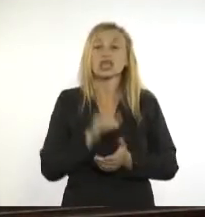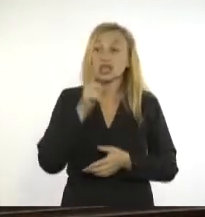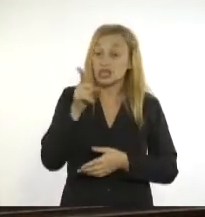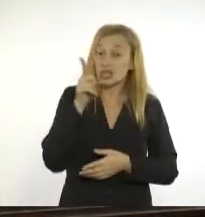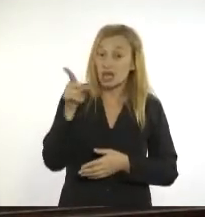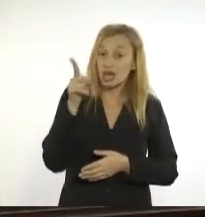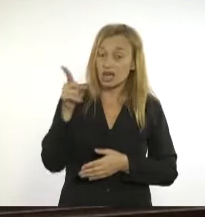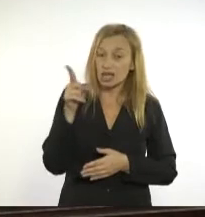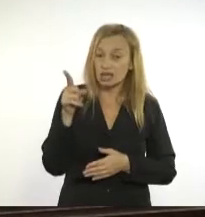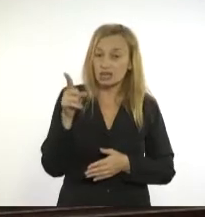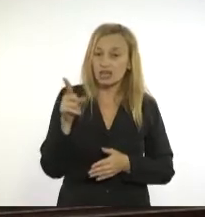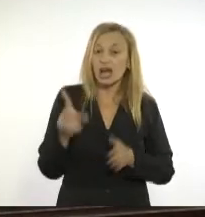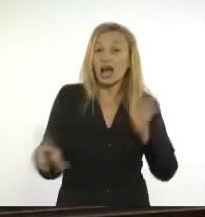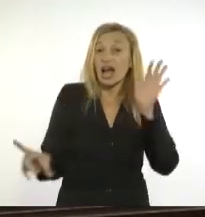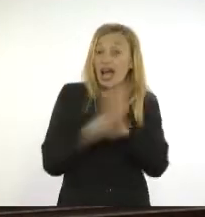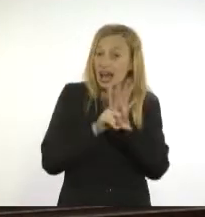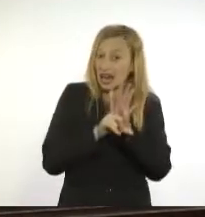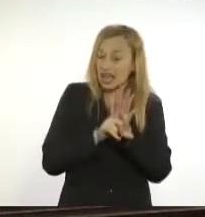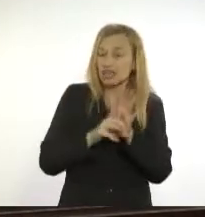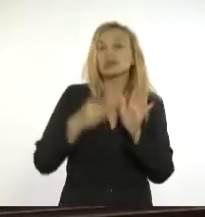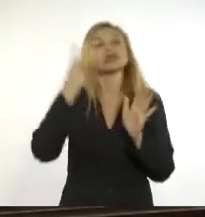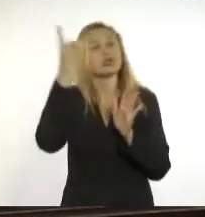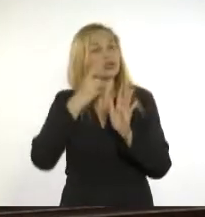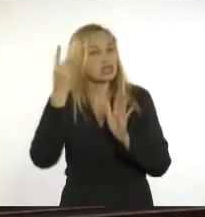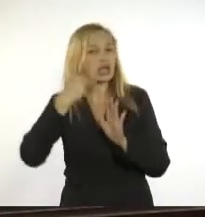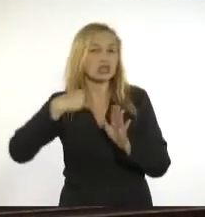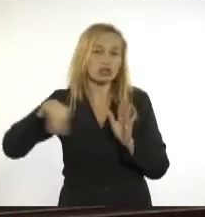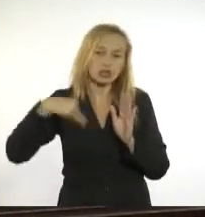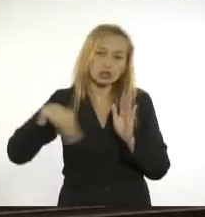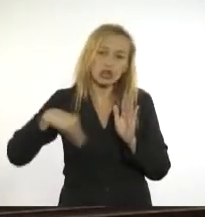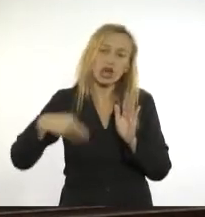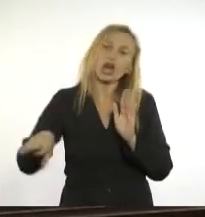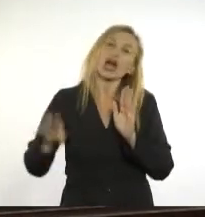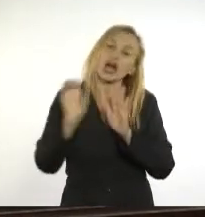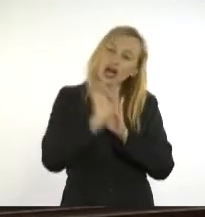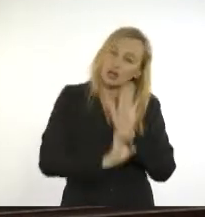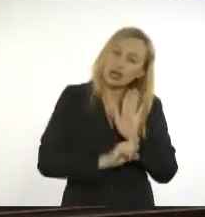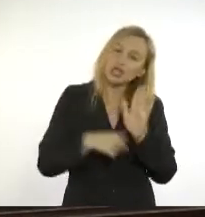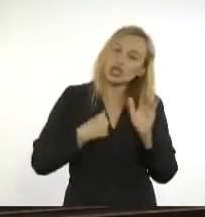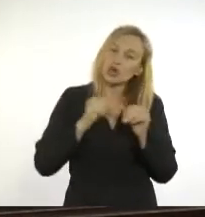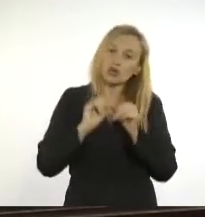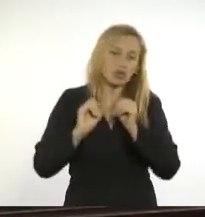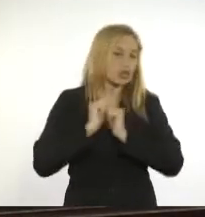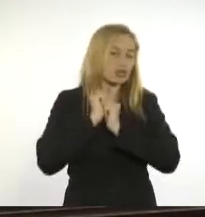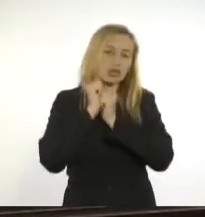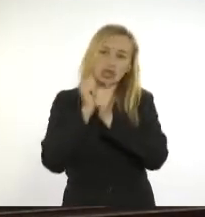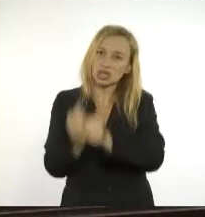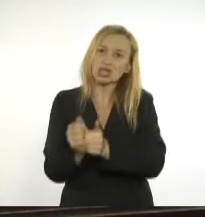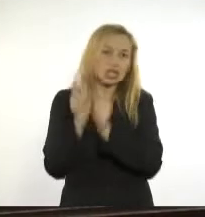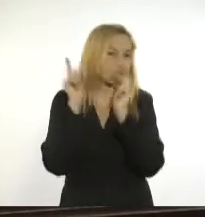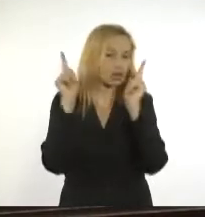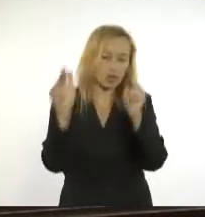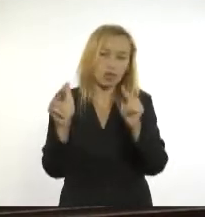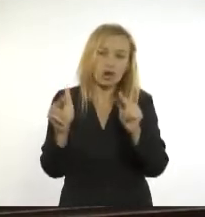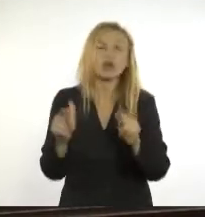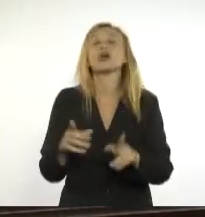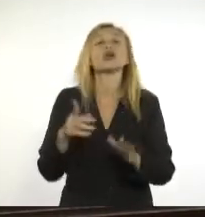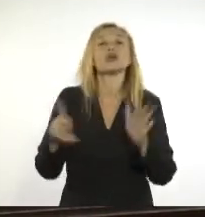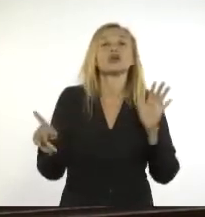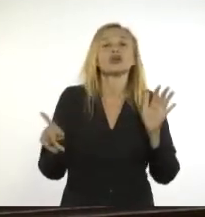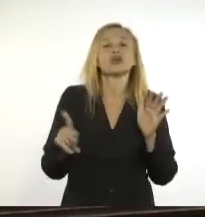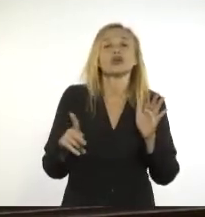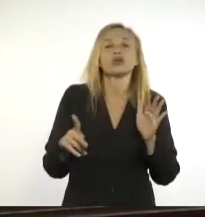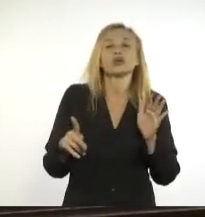deputado Carlos Mink. É muito importante. As emendas que fiz foram nessa direção. O projeto do Jorge Felipe e do André tem